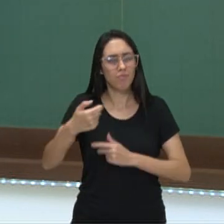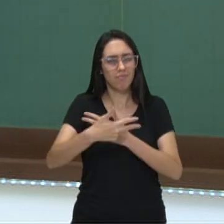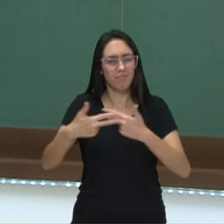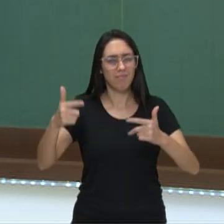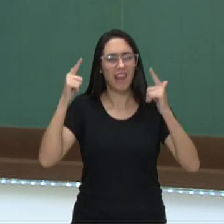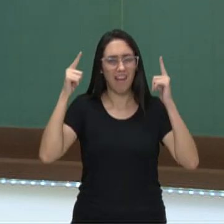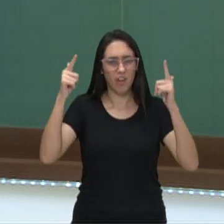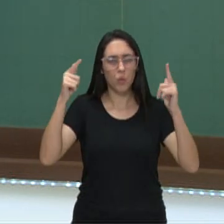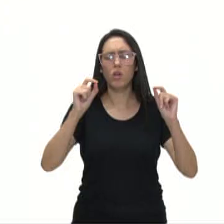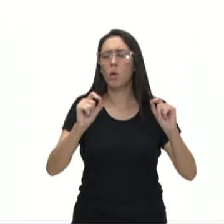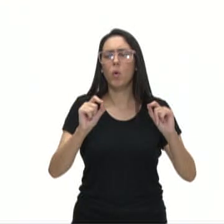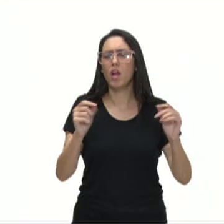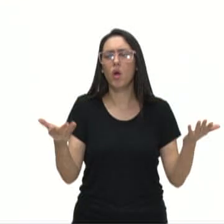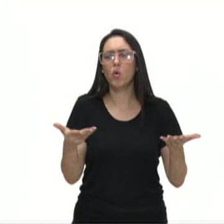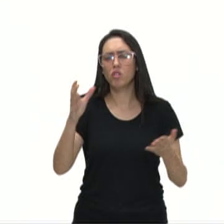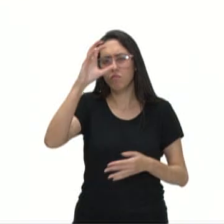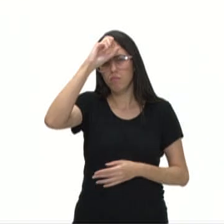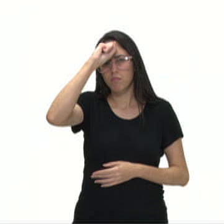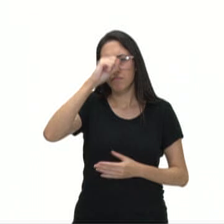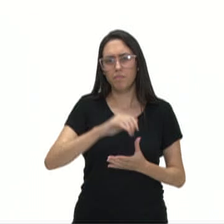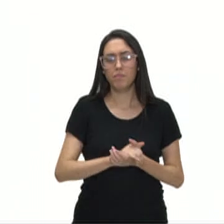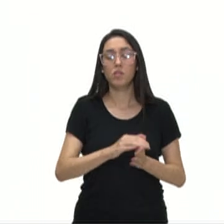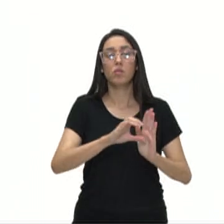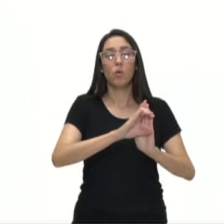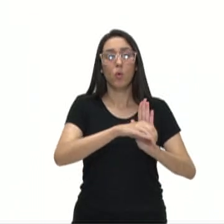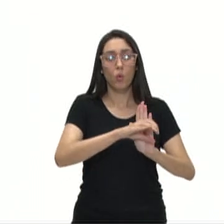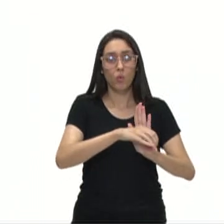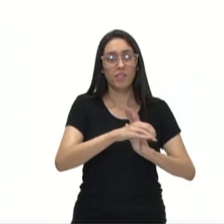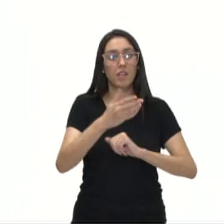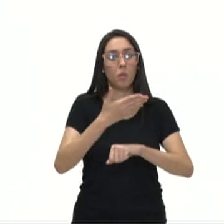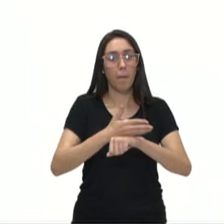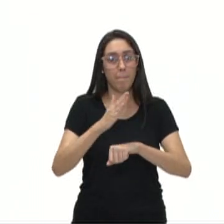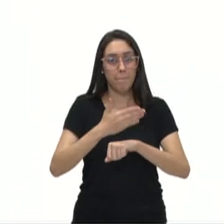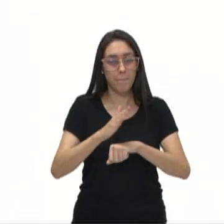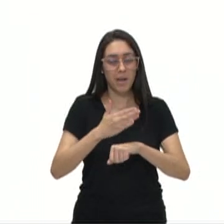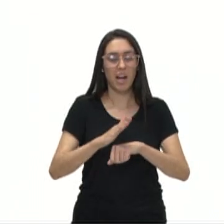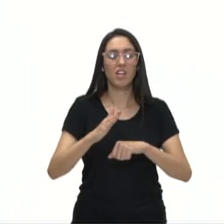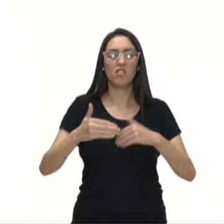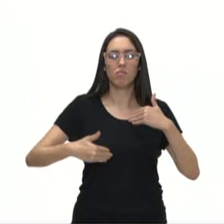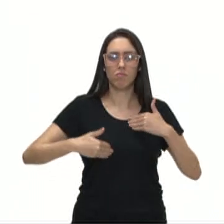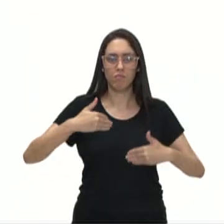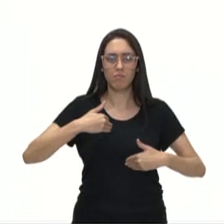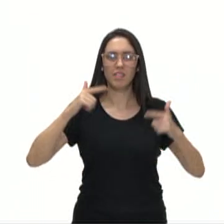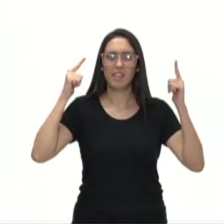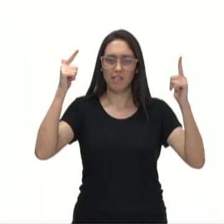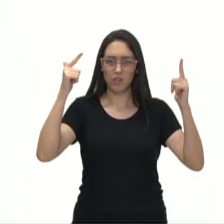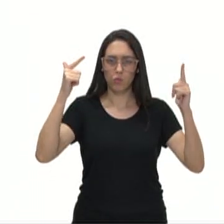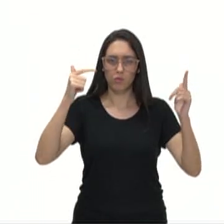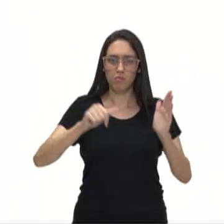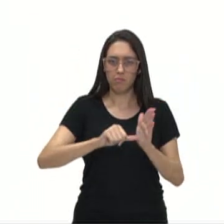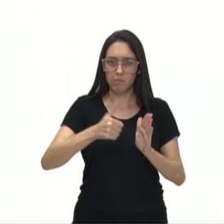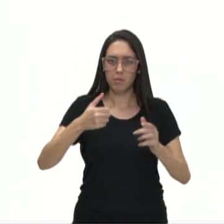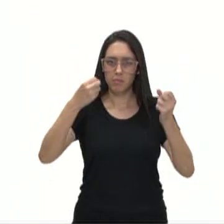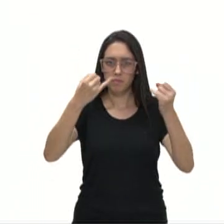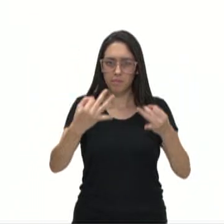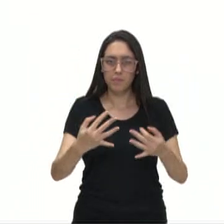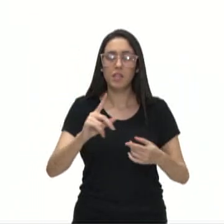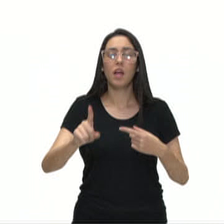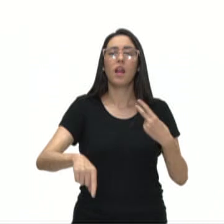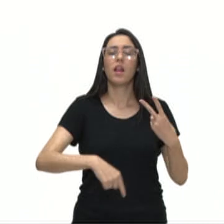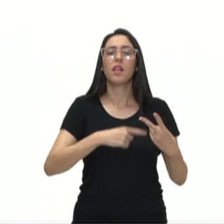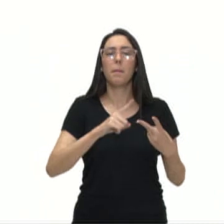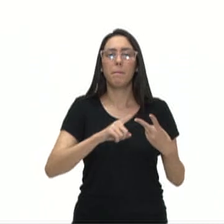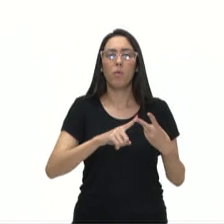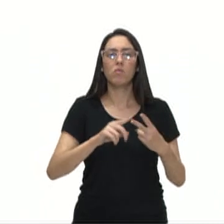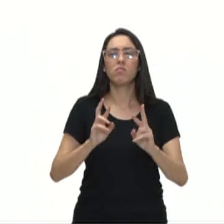de aventura? O conceito de práticas corporais de aventura, essa foi a primeira ideia que nós tivemos. A relação